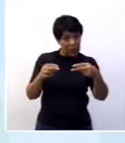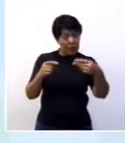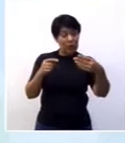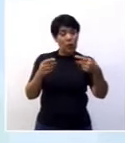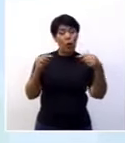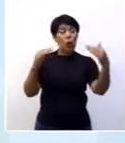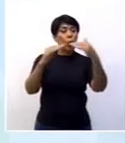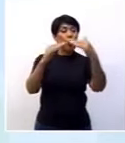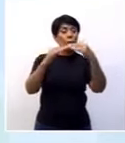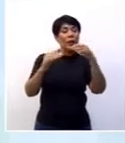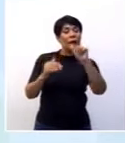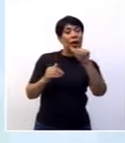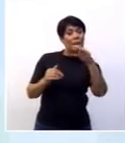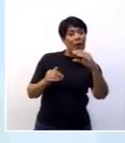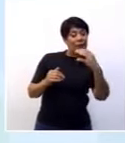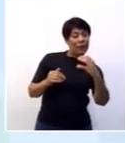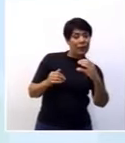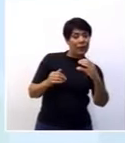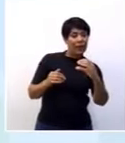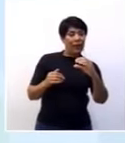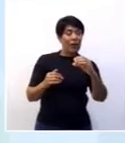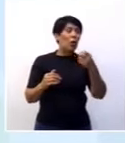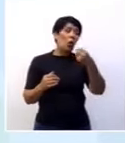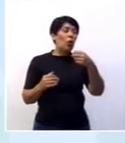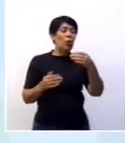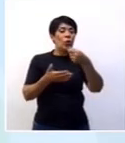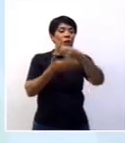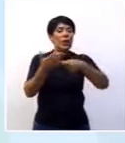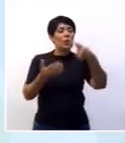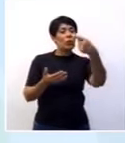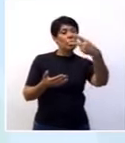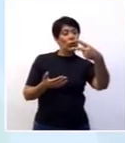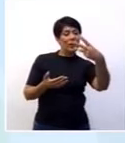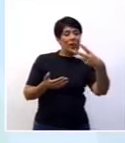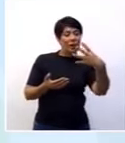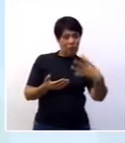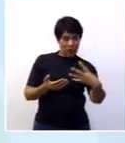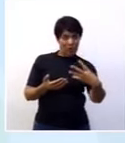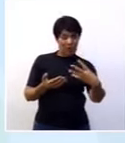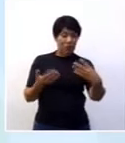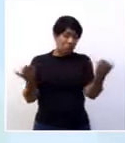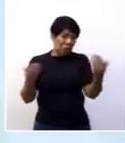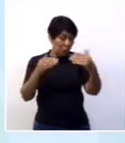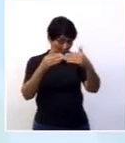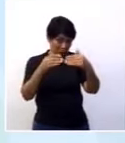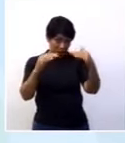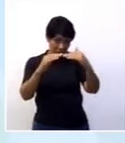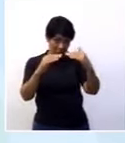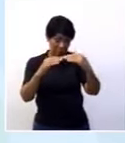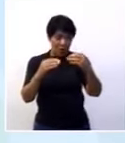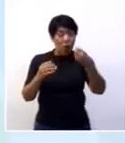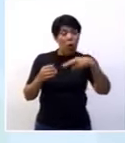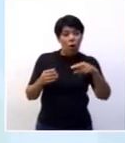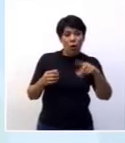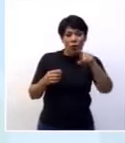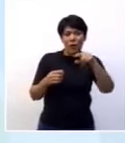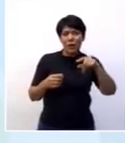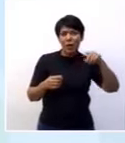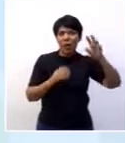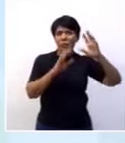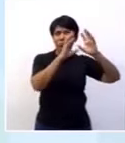B ou o C, ou aliás, desculpa, o texto 1, 2, 3 ou 4? Há imagens que te